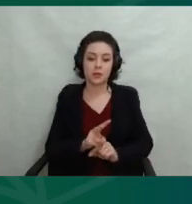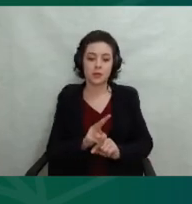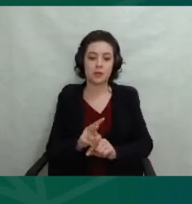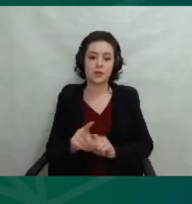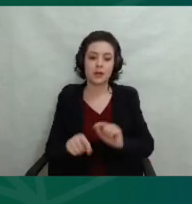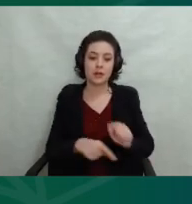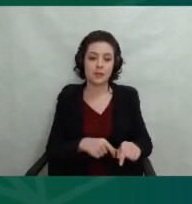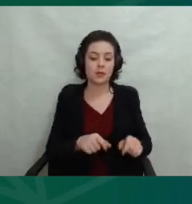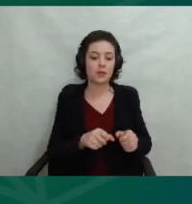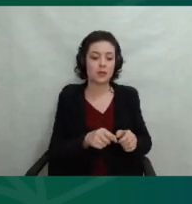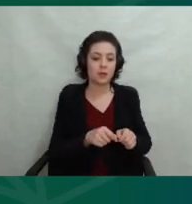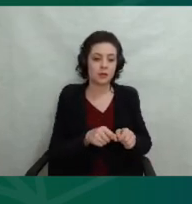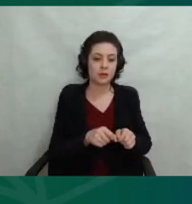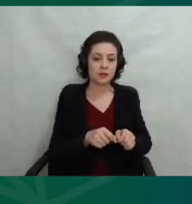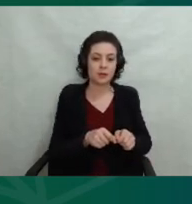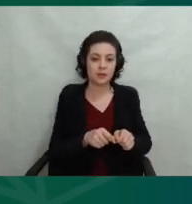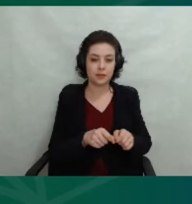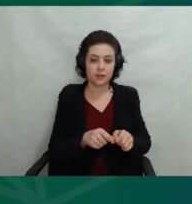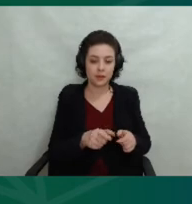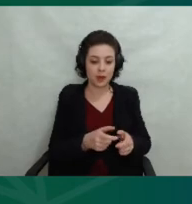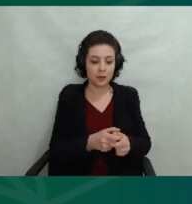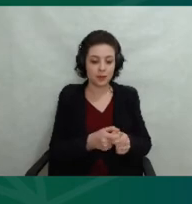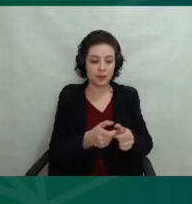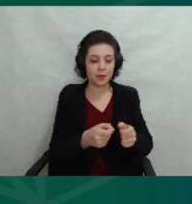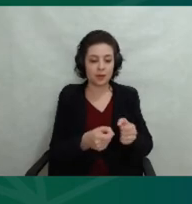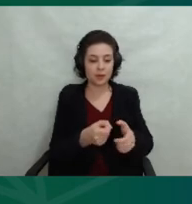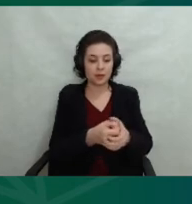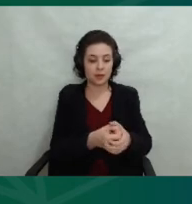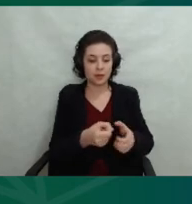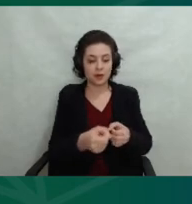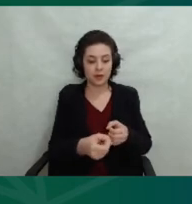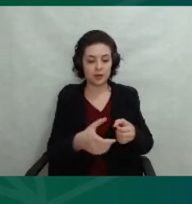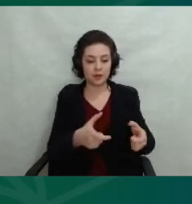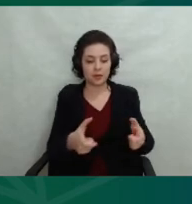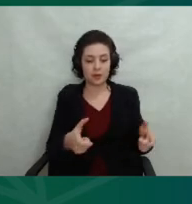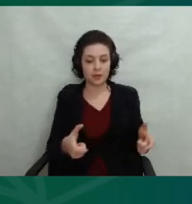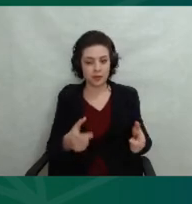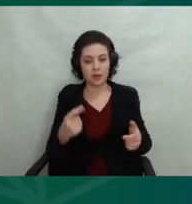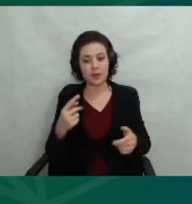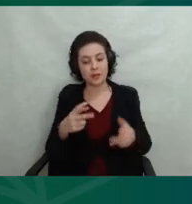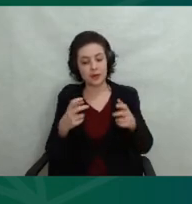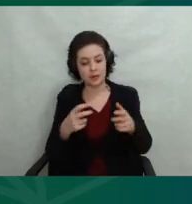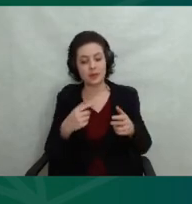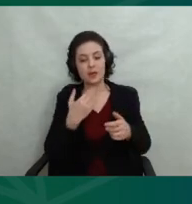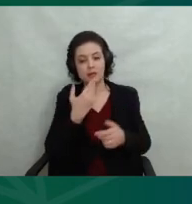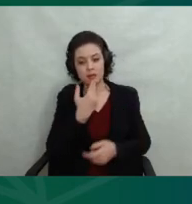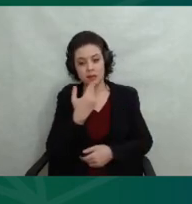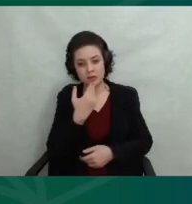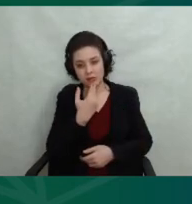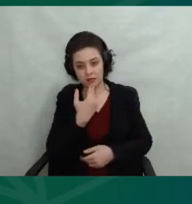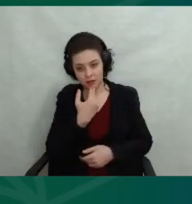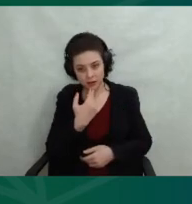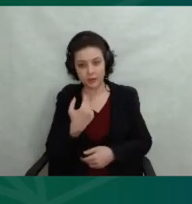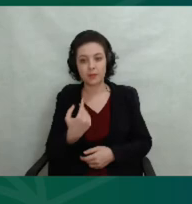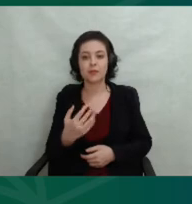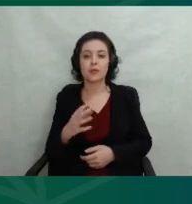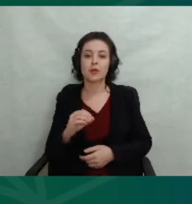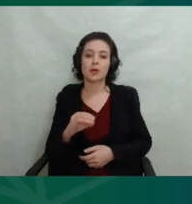por diante. Então a gente pode imaginar uma desregulação endócrina em função da exposição à cocaína. Próximo